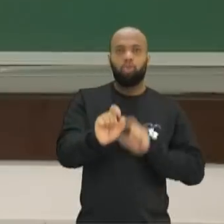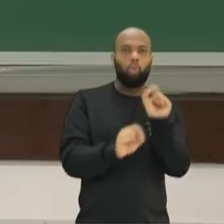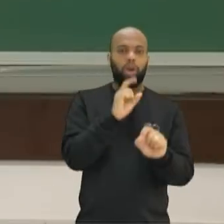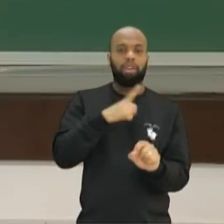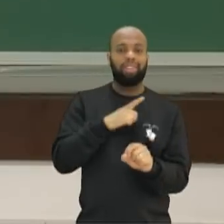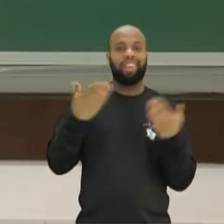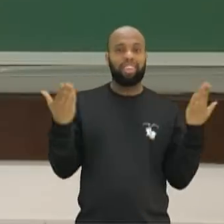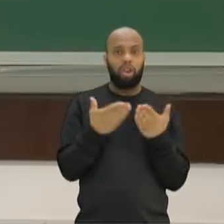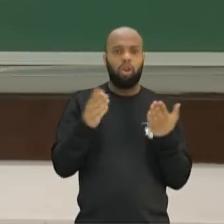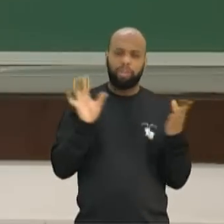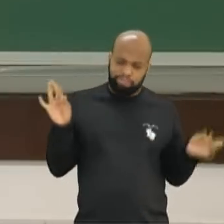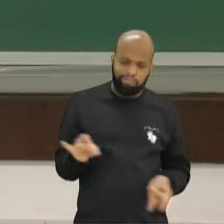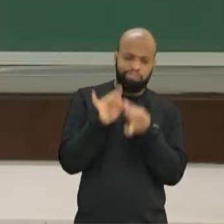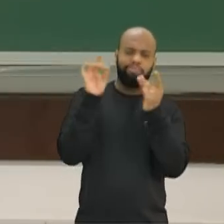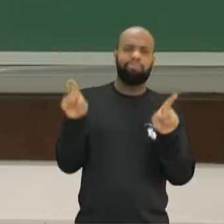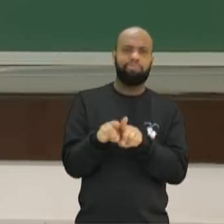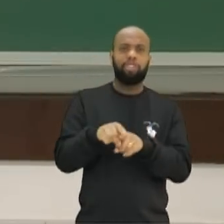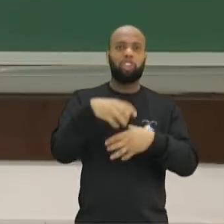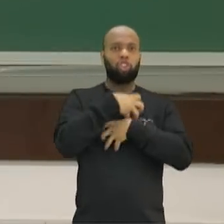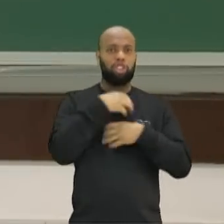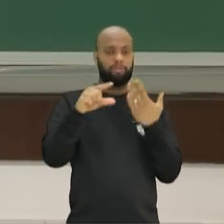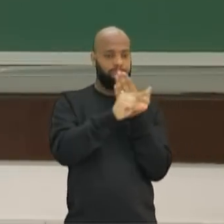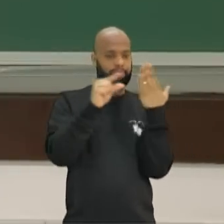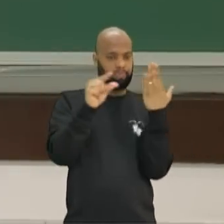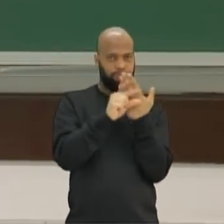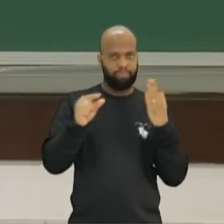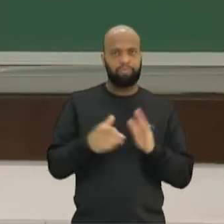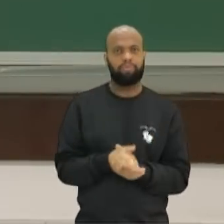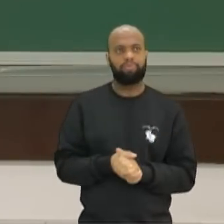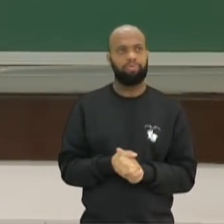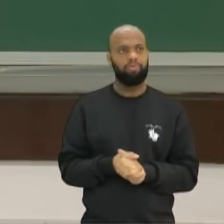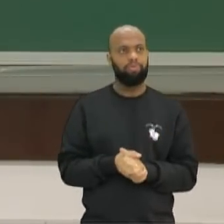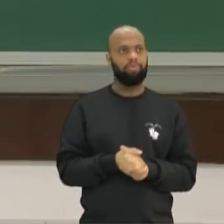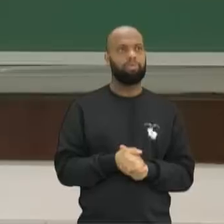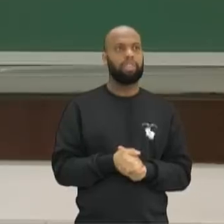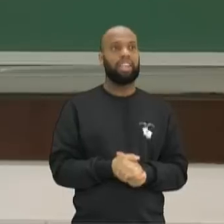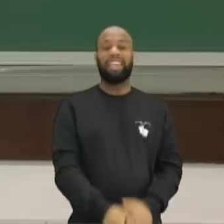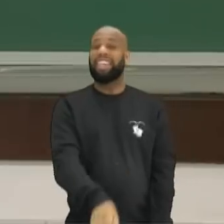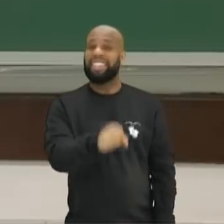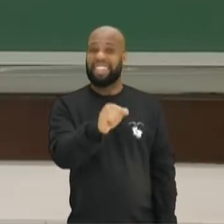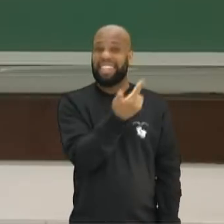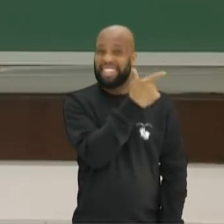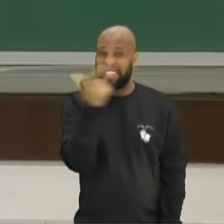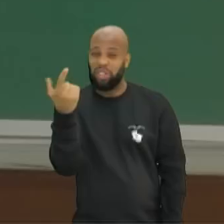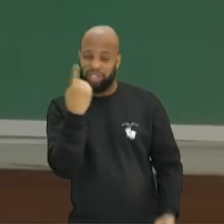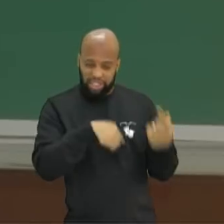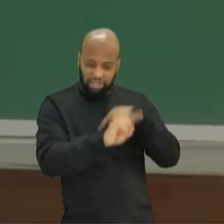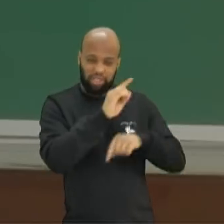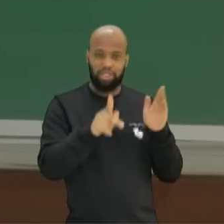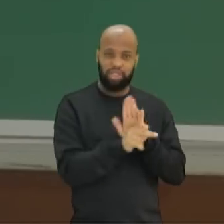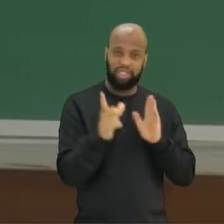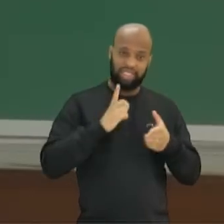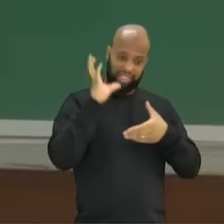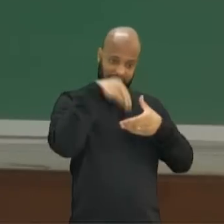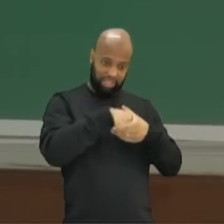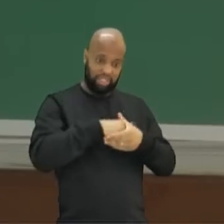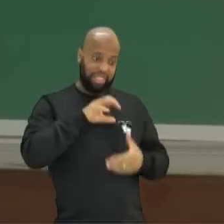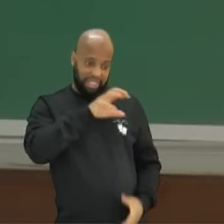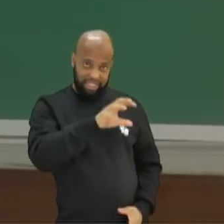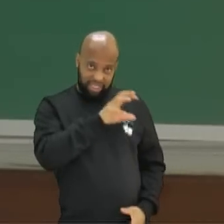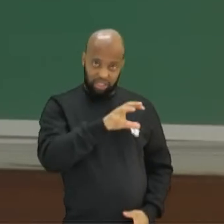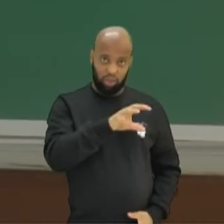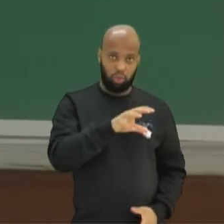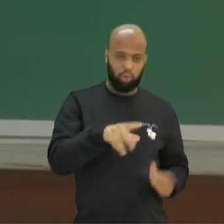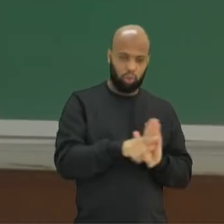parte bem específica ali do autor, quando ele diz, sem a evolução dos componentes que fazem parte dos